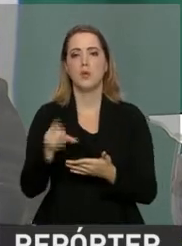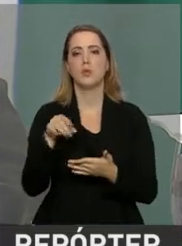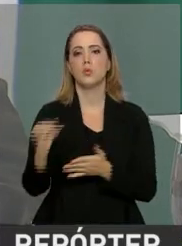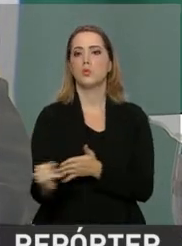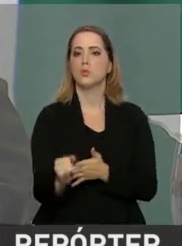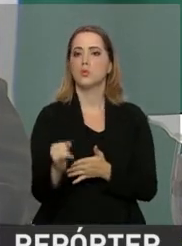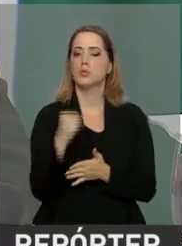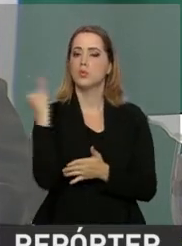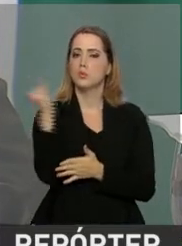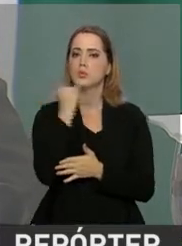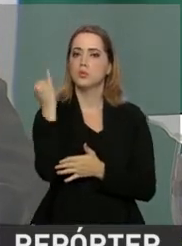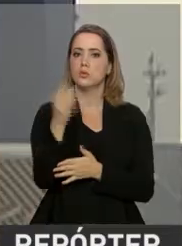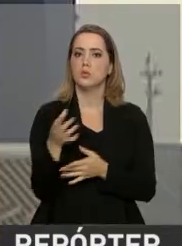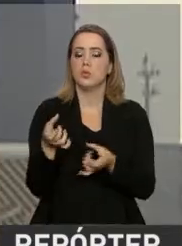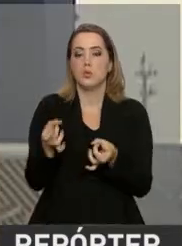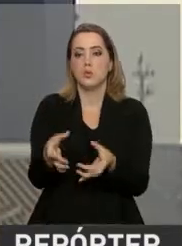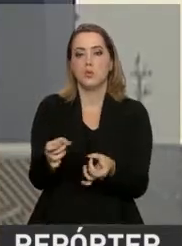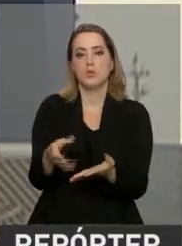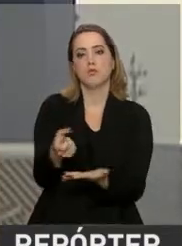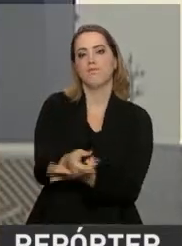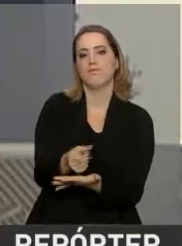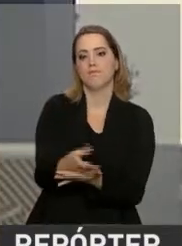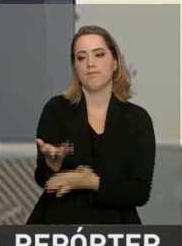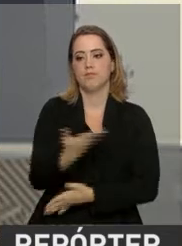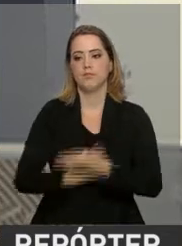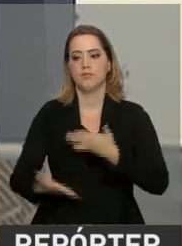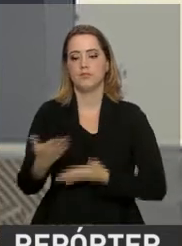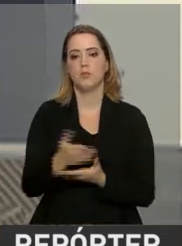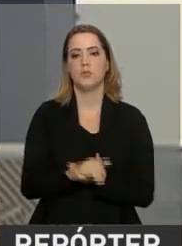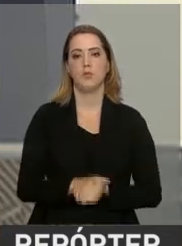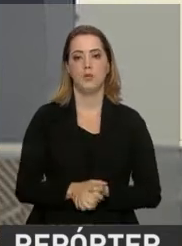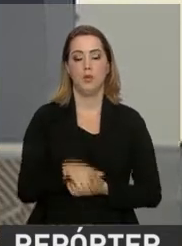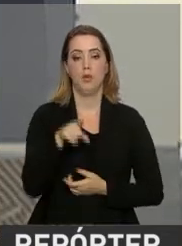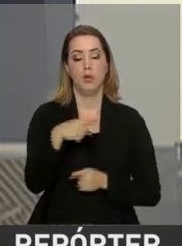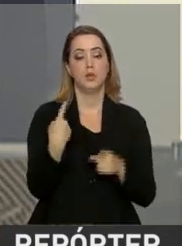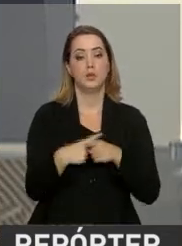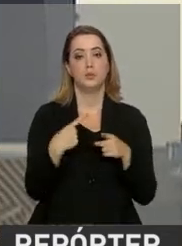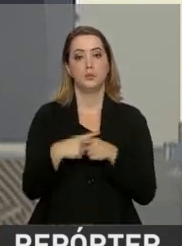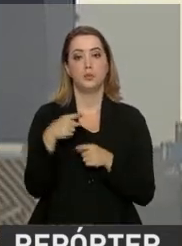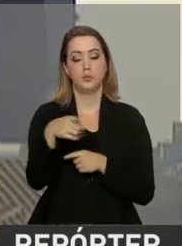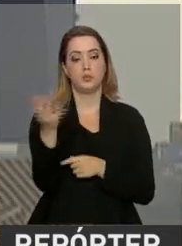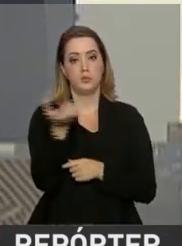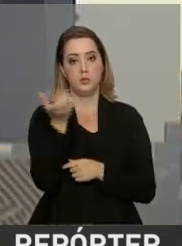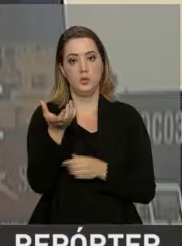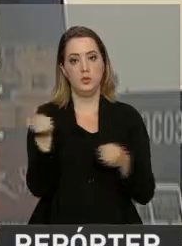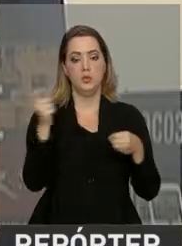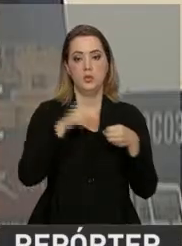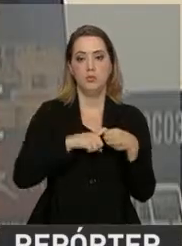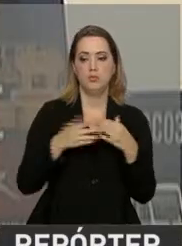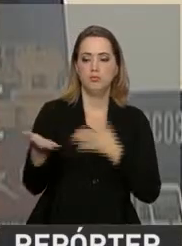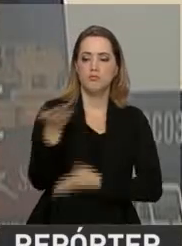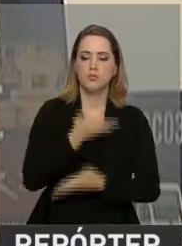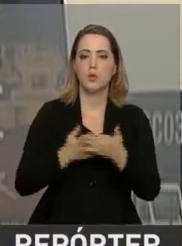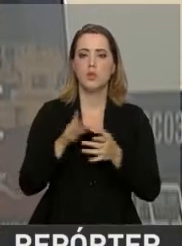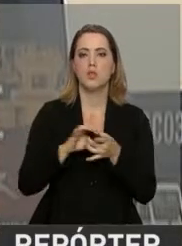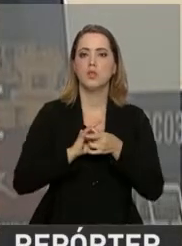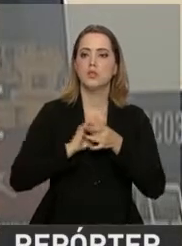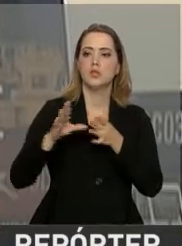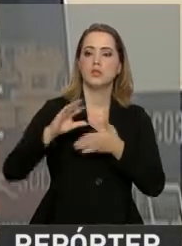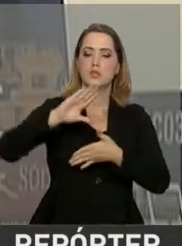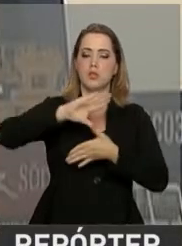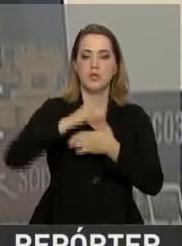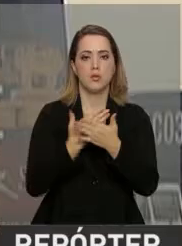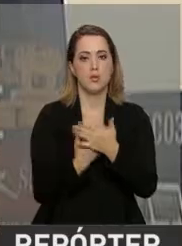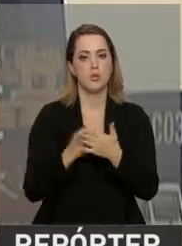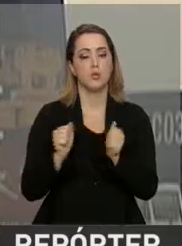nossa oferta exportadora foi por isso que o presidente defende a retomada das negociações para um acordo de livre comércio entre o mercosul